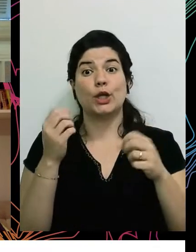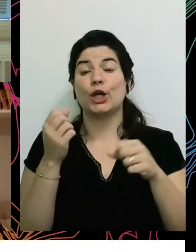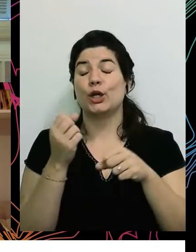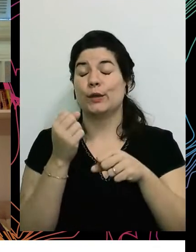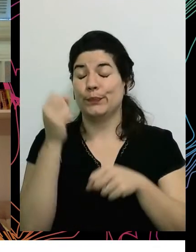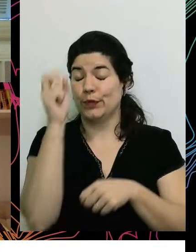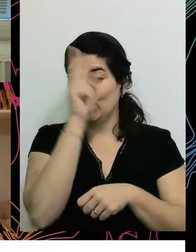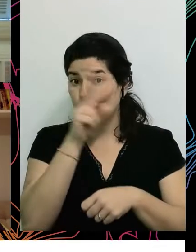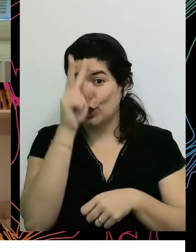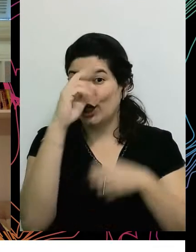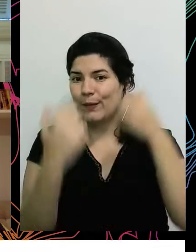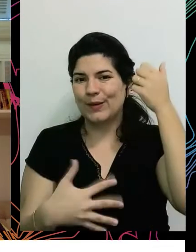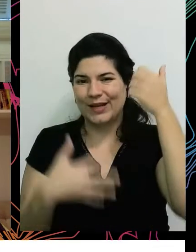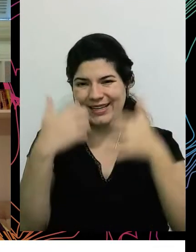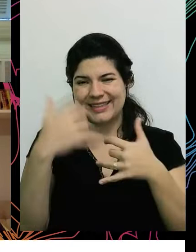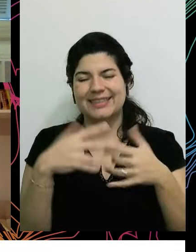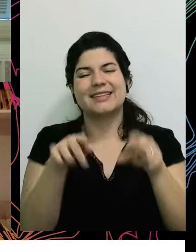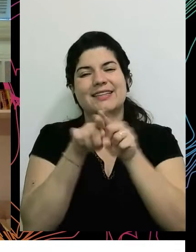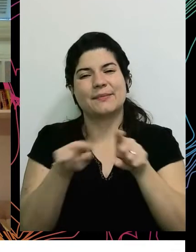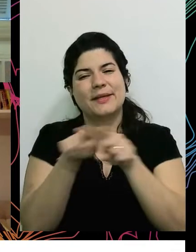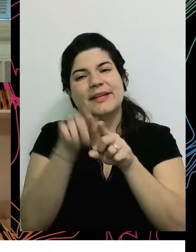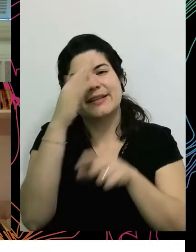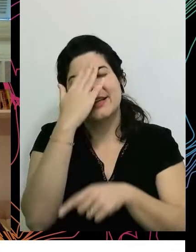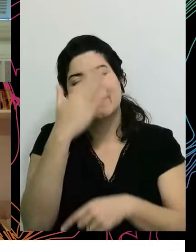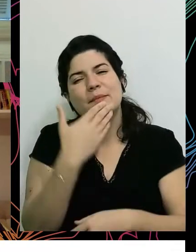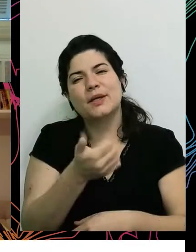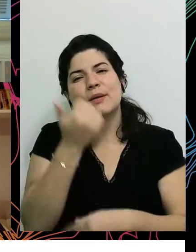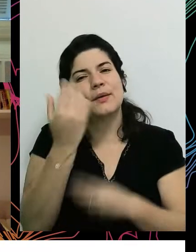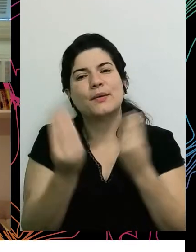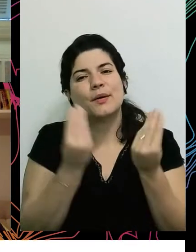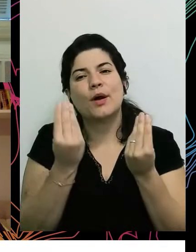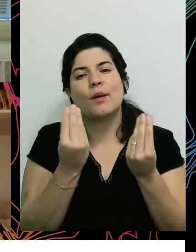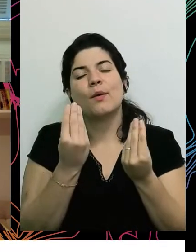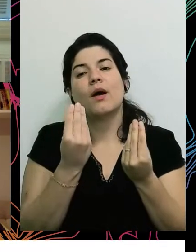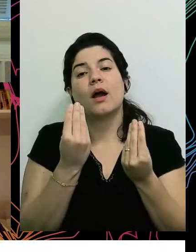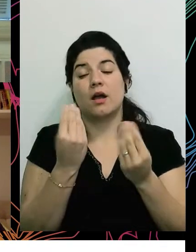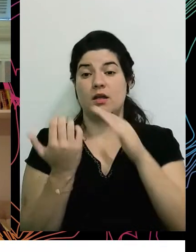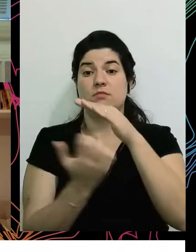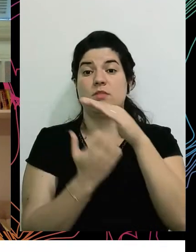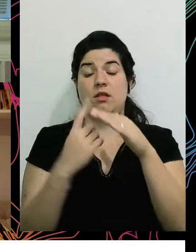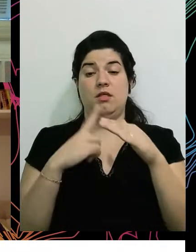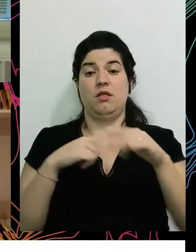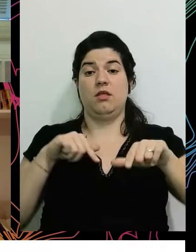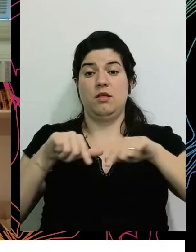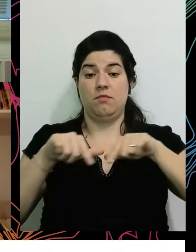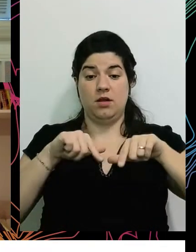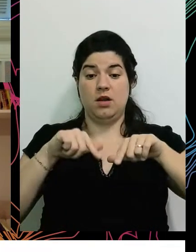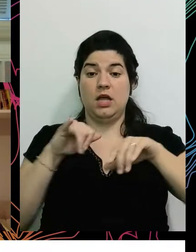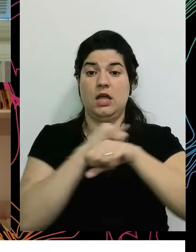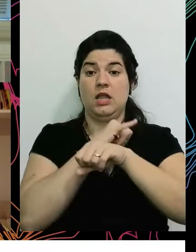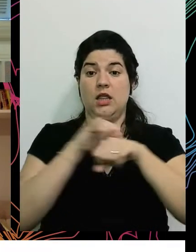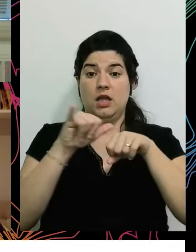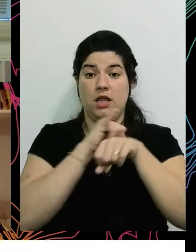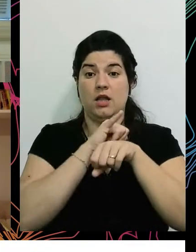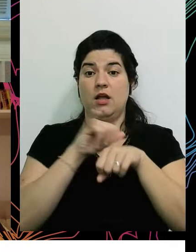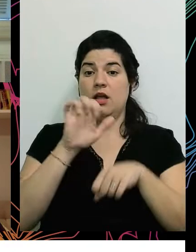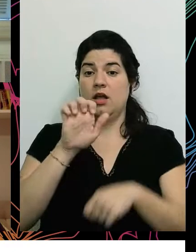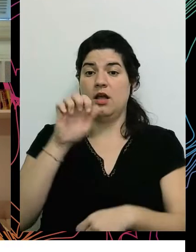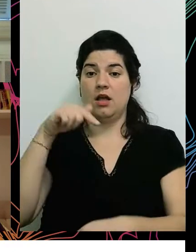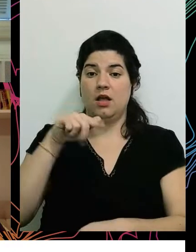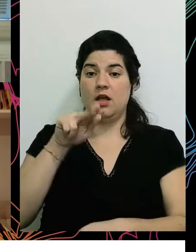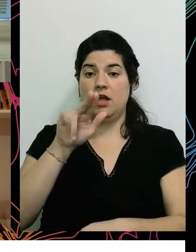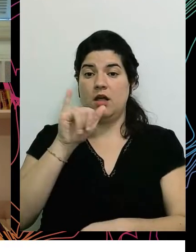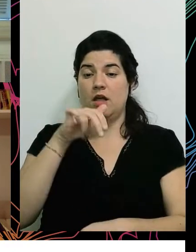com a gente, e também entender um pouco melhor como que a Equinor tem trabalhado estratégias de desenvolver oportunidades de